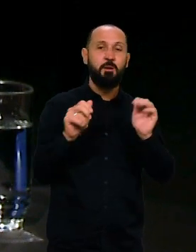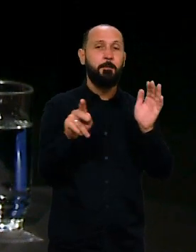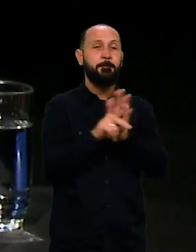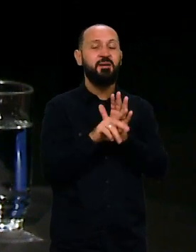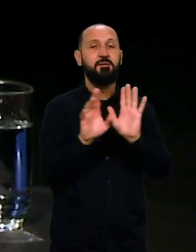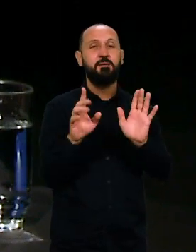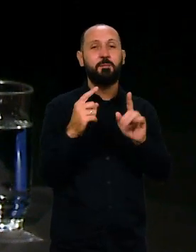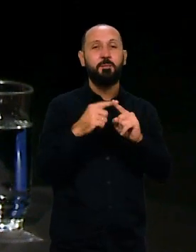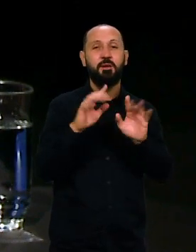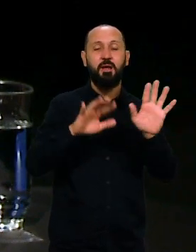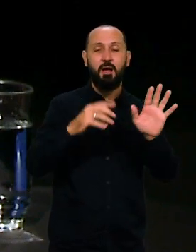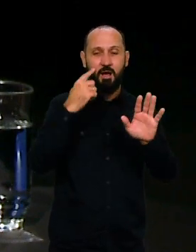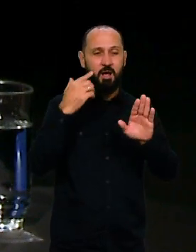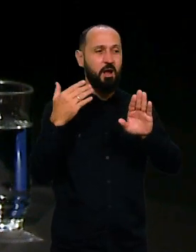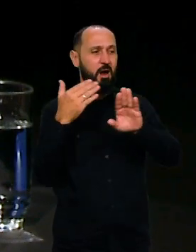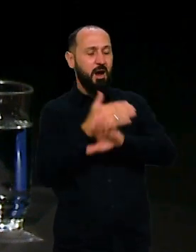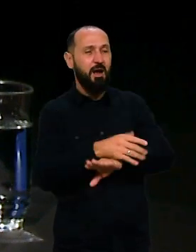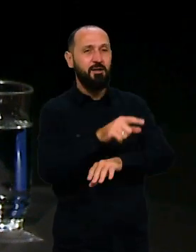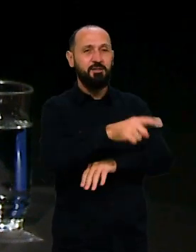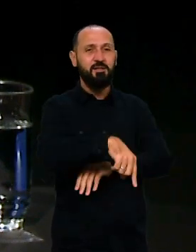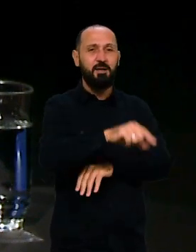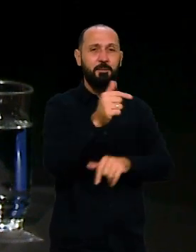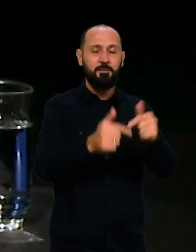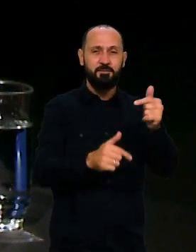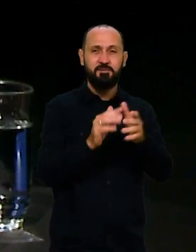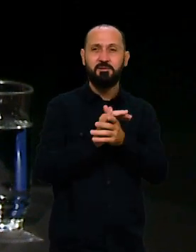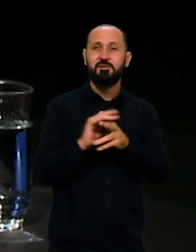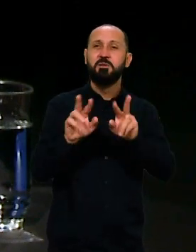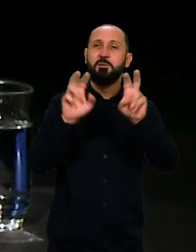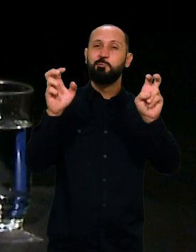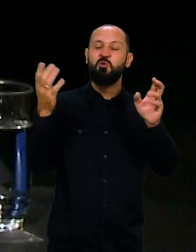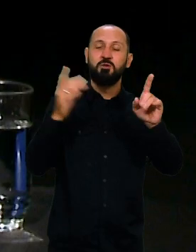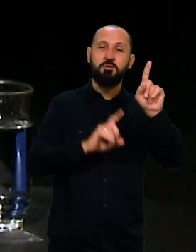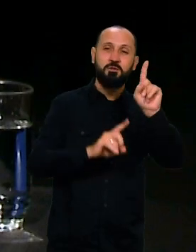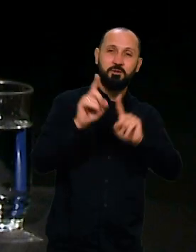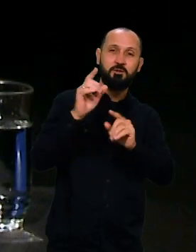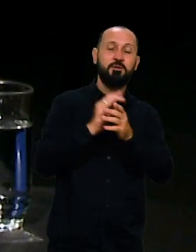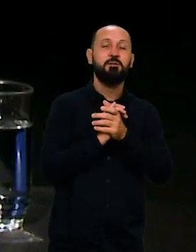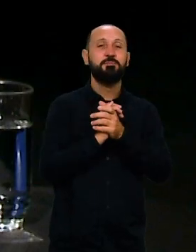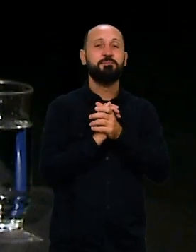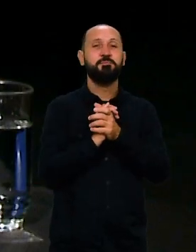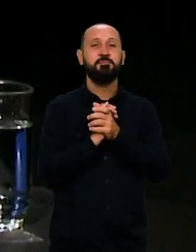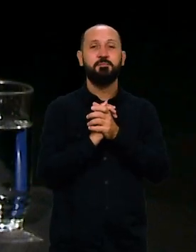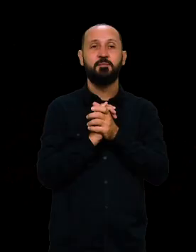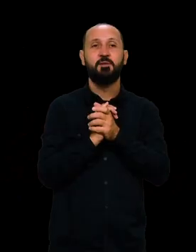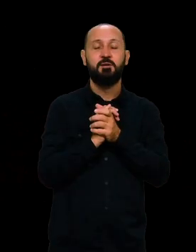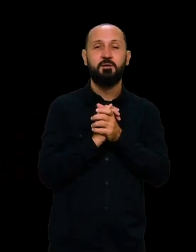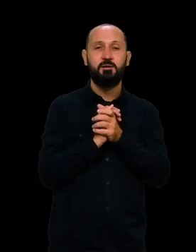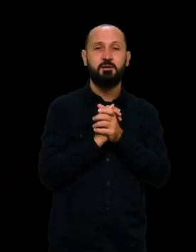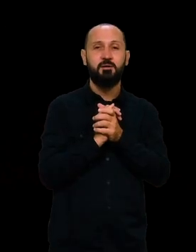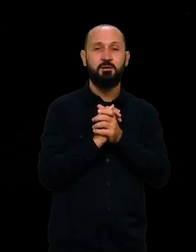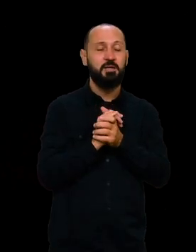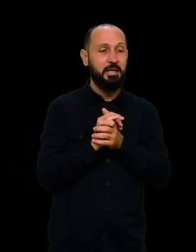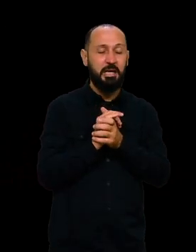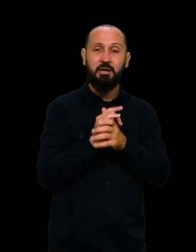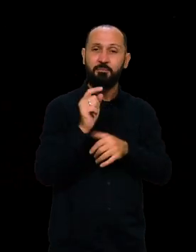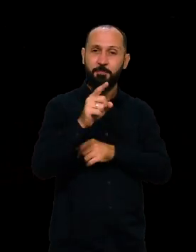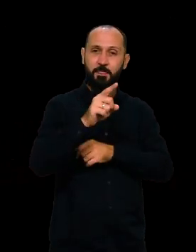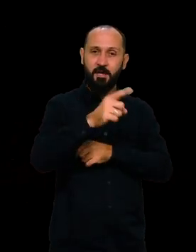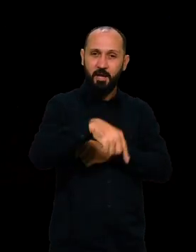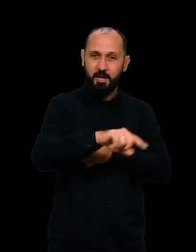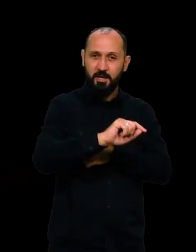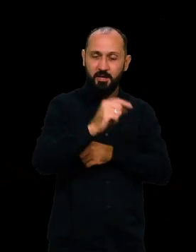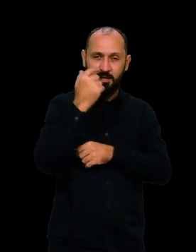ator virtual, porque às vezes a política pública chega para esse... E esse assunto nunca esteve tão em alta, Nunca esteve tão em alta.